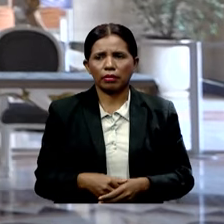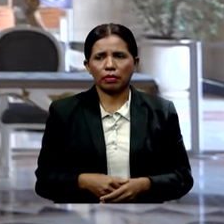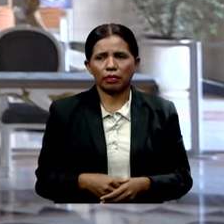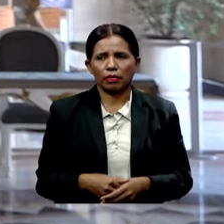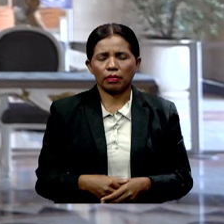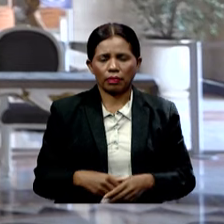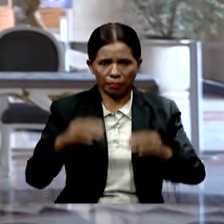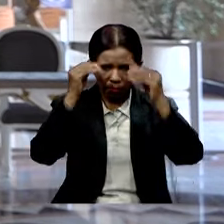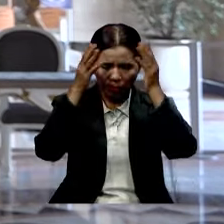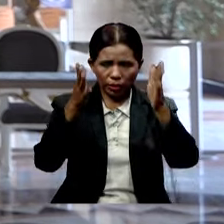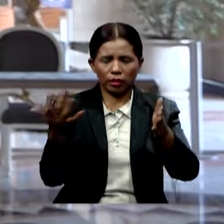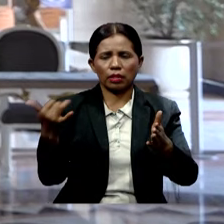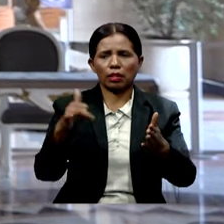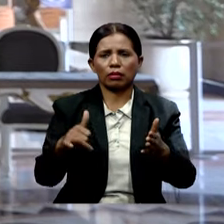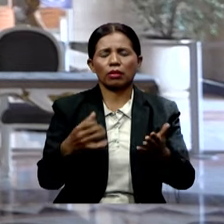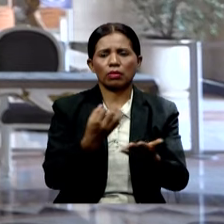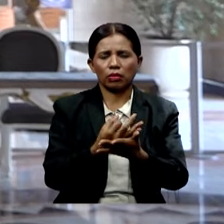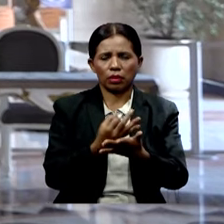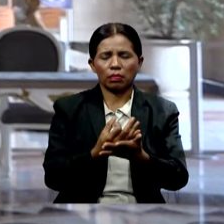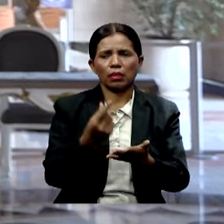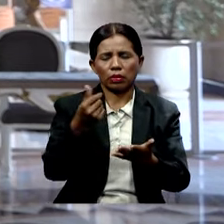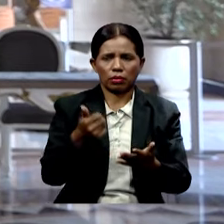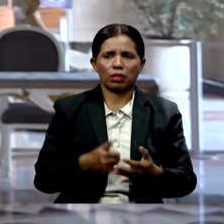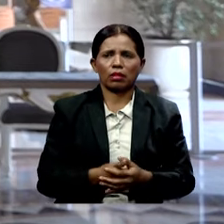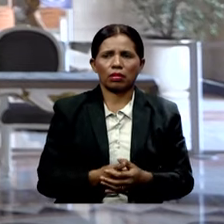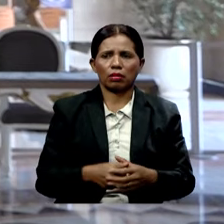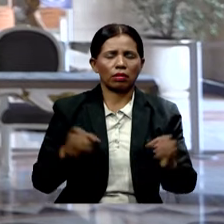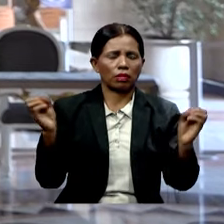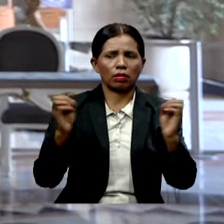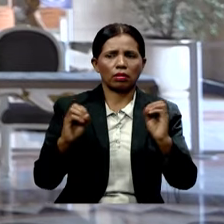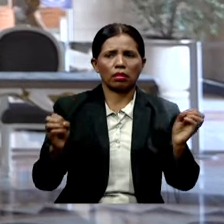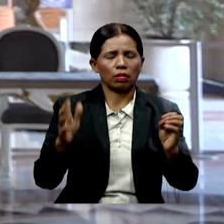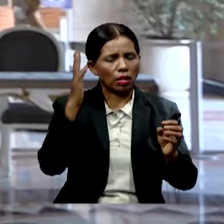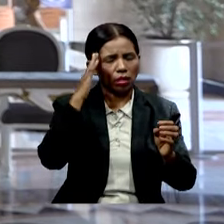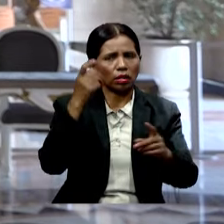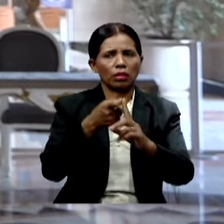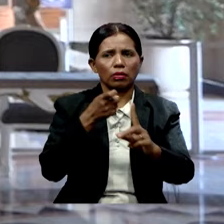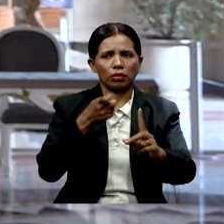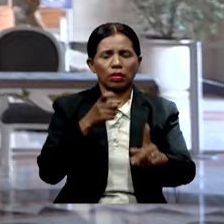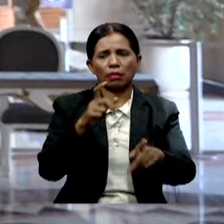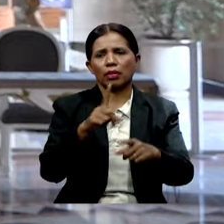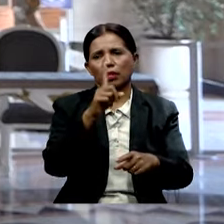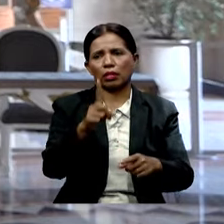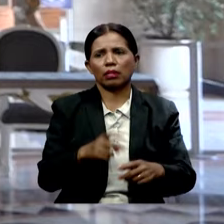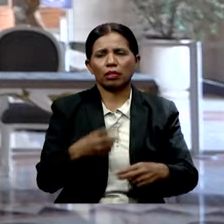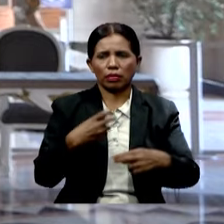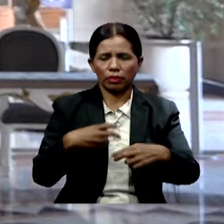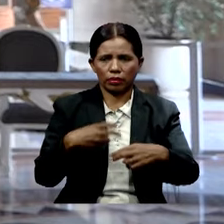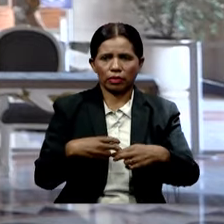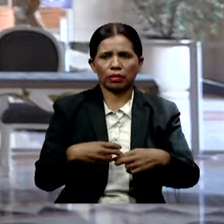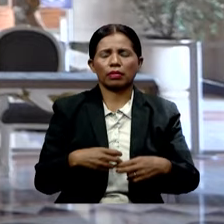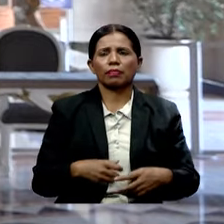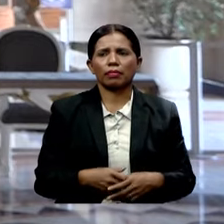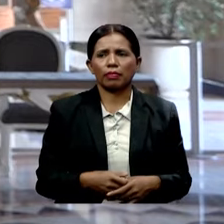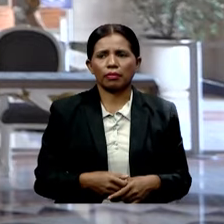situasi ni beho ho salary minimum depois ni layak recognition tu usi maida ni difficult atau beli nasa